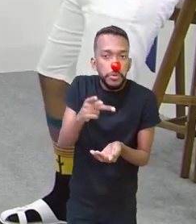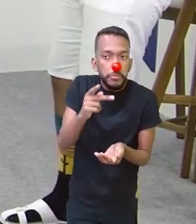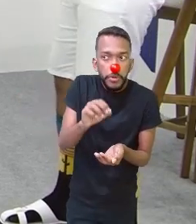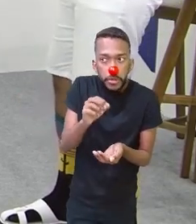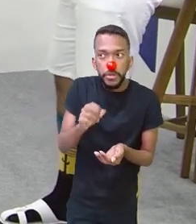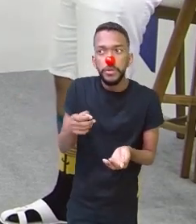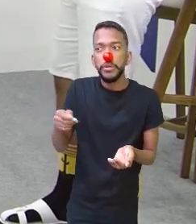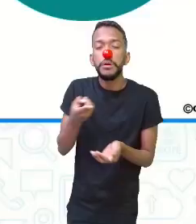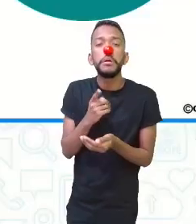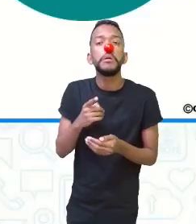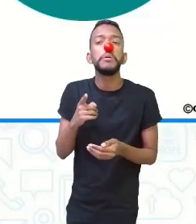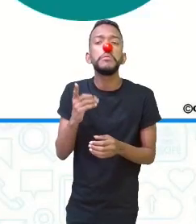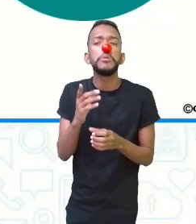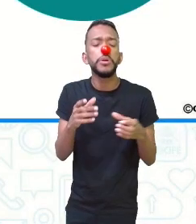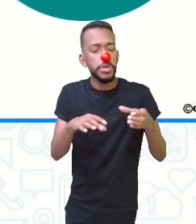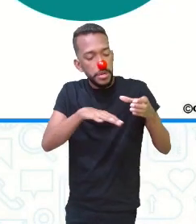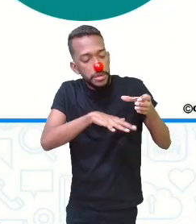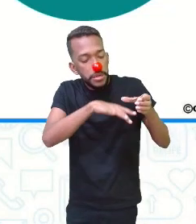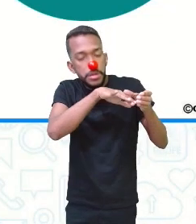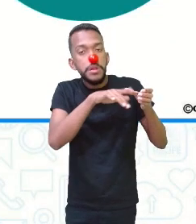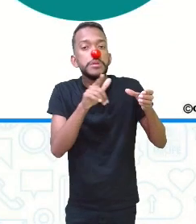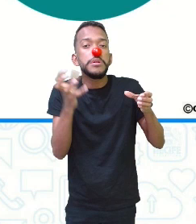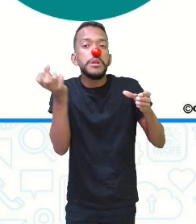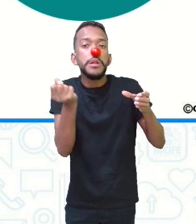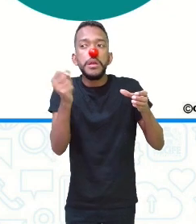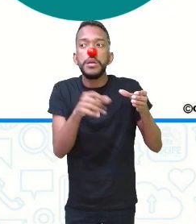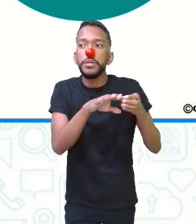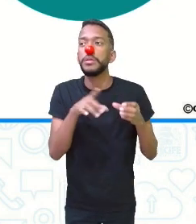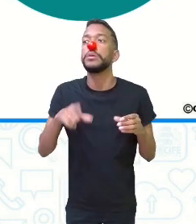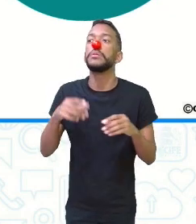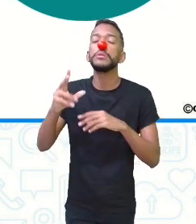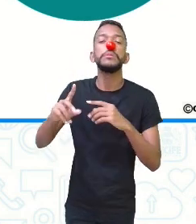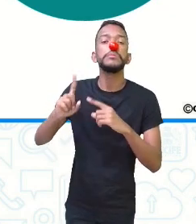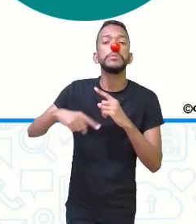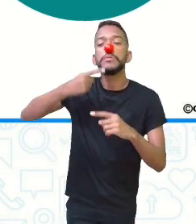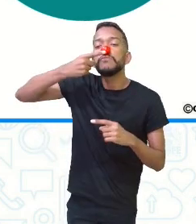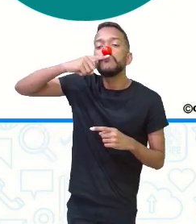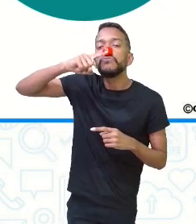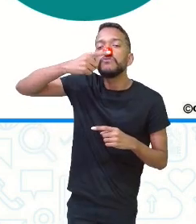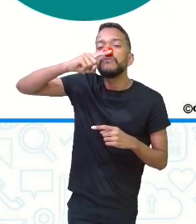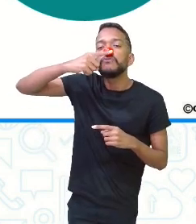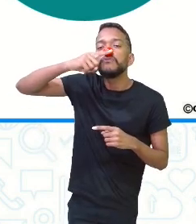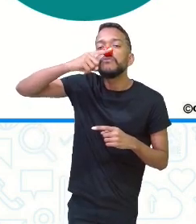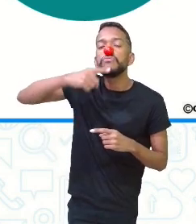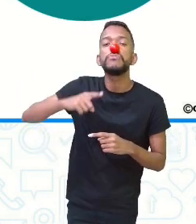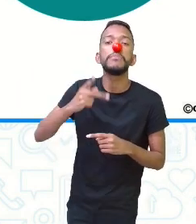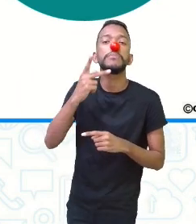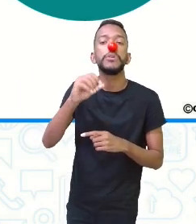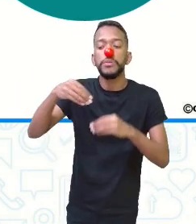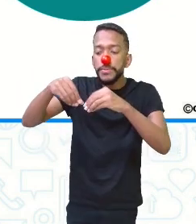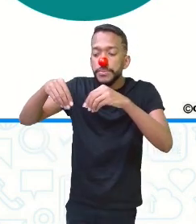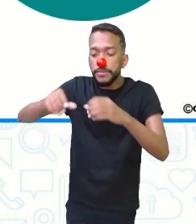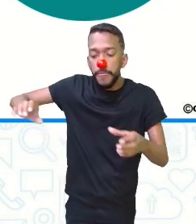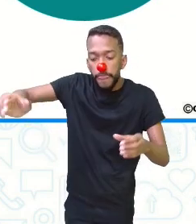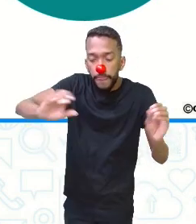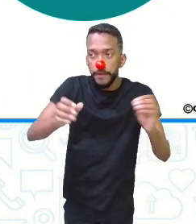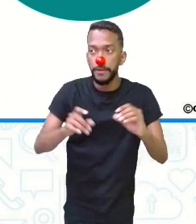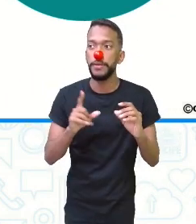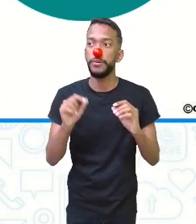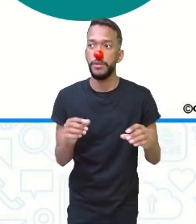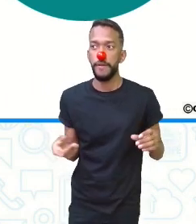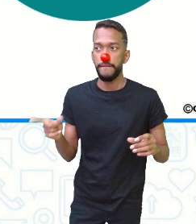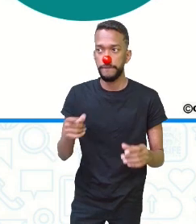pó. Meio copo de leite. Canela em pó. Modo de preparar. Coloque em um